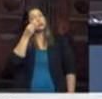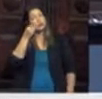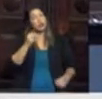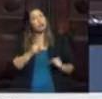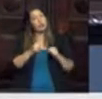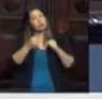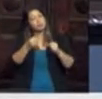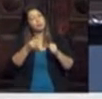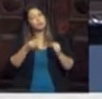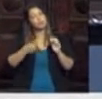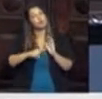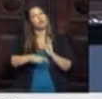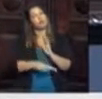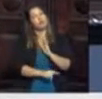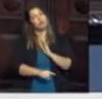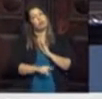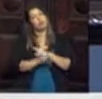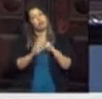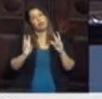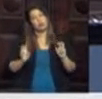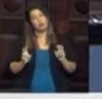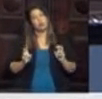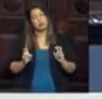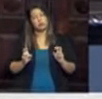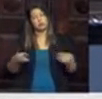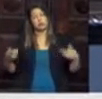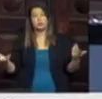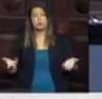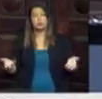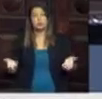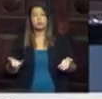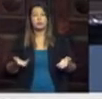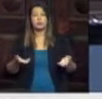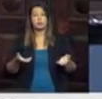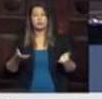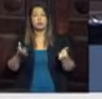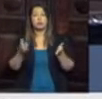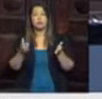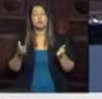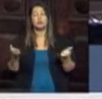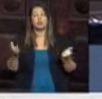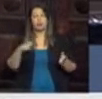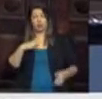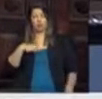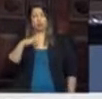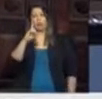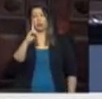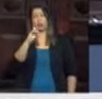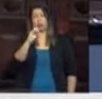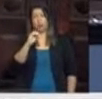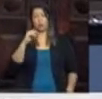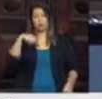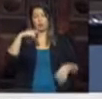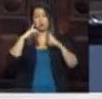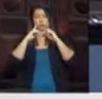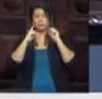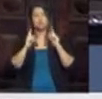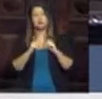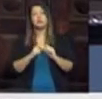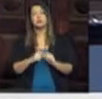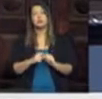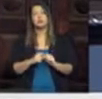nos aprofundar nessa questão. E hoje está publicada no Diário Oficial da Assembleia